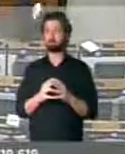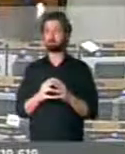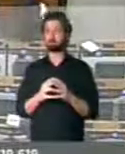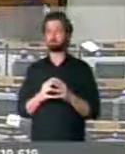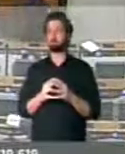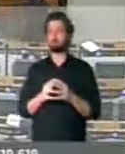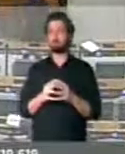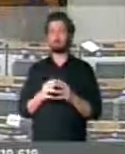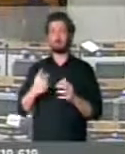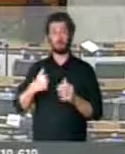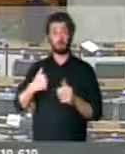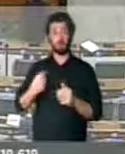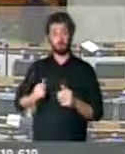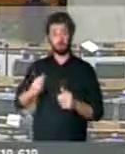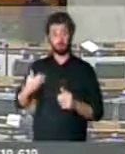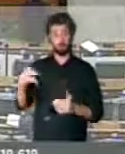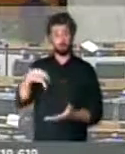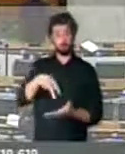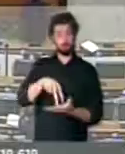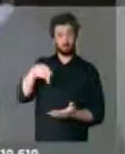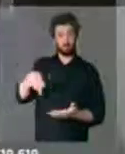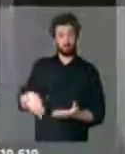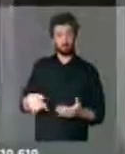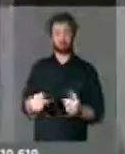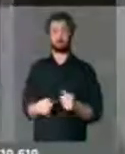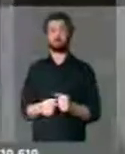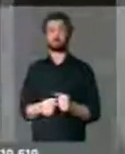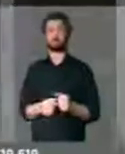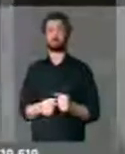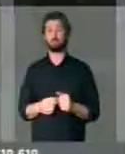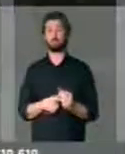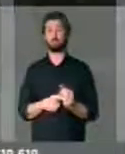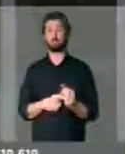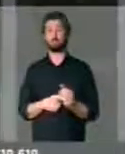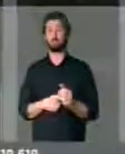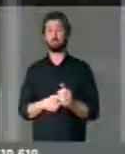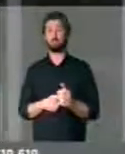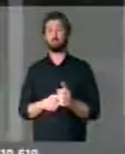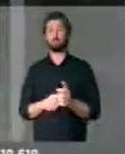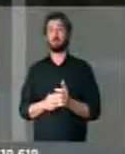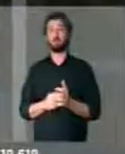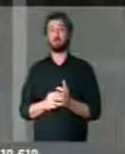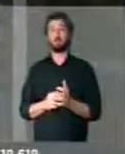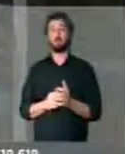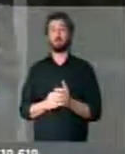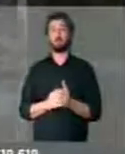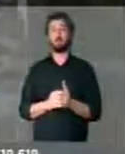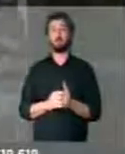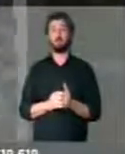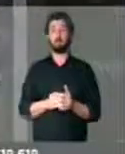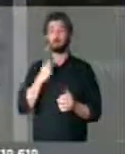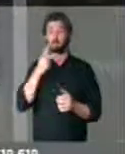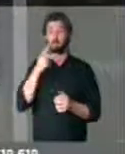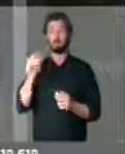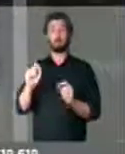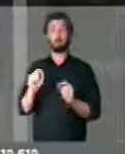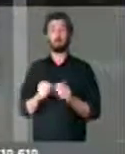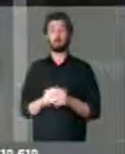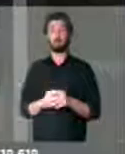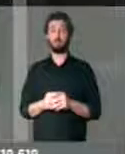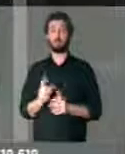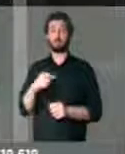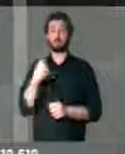presidente, ocupo a tribuna na noite de hoje para poder registrar